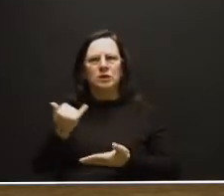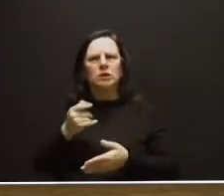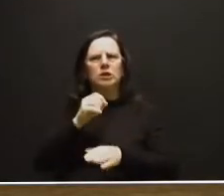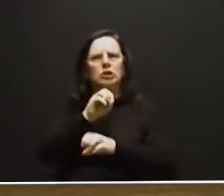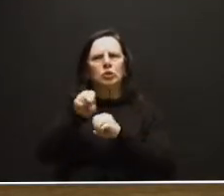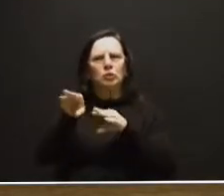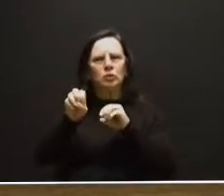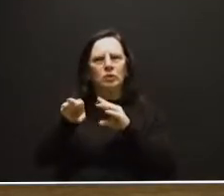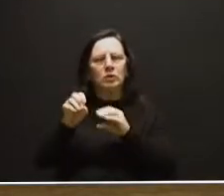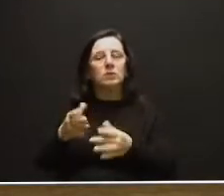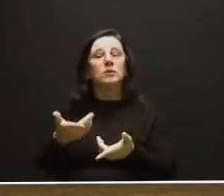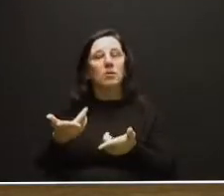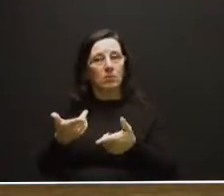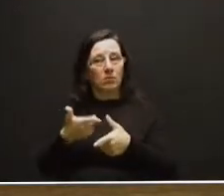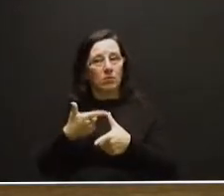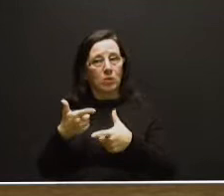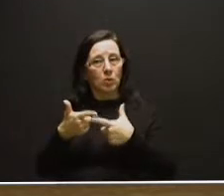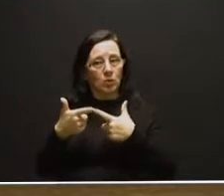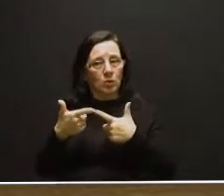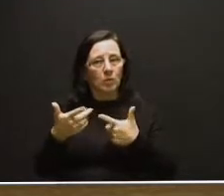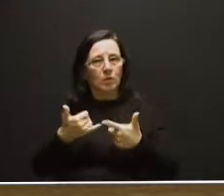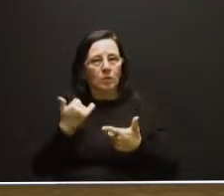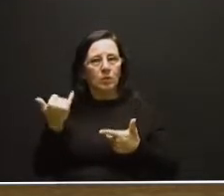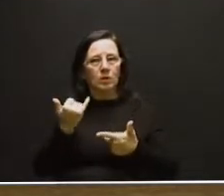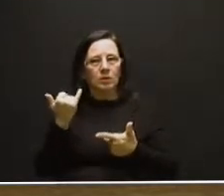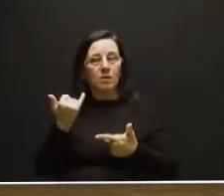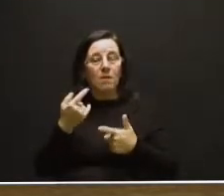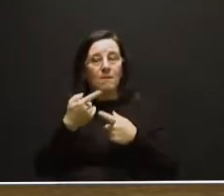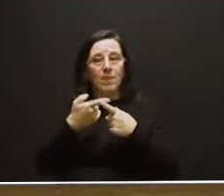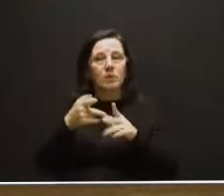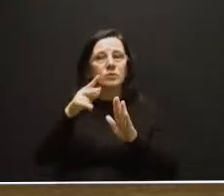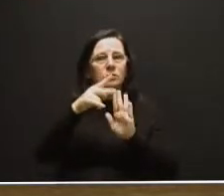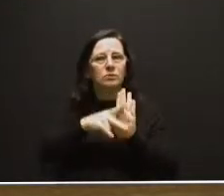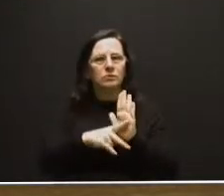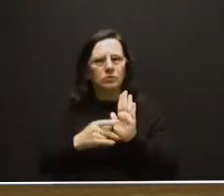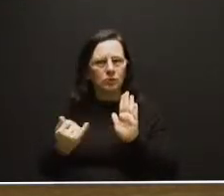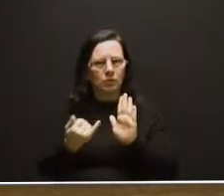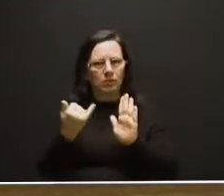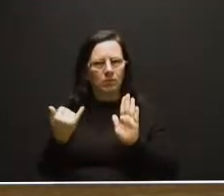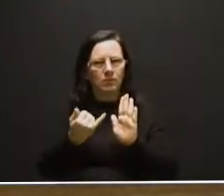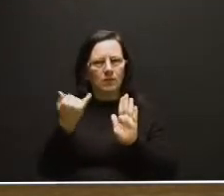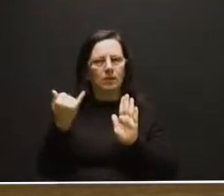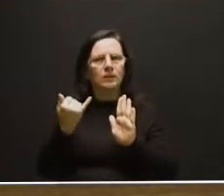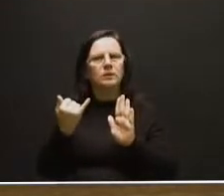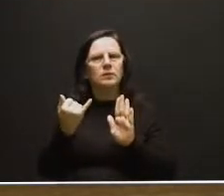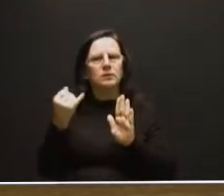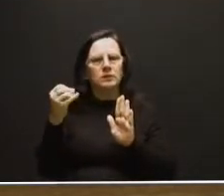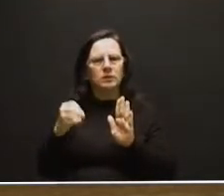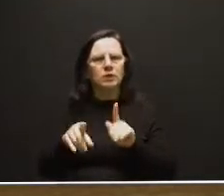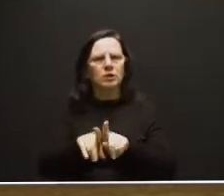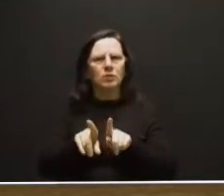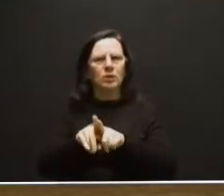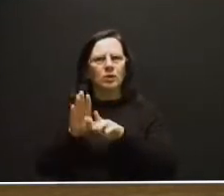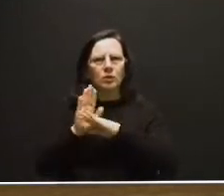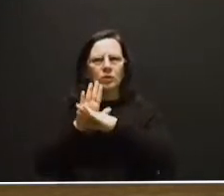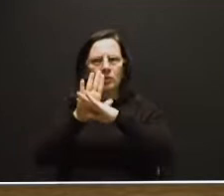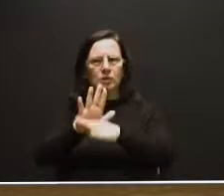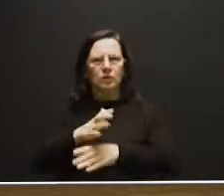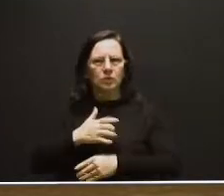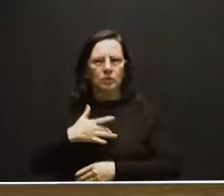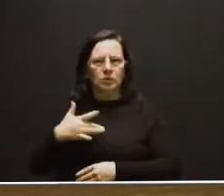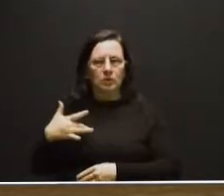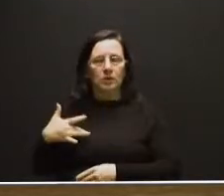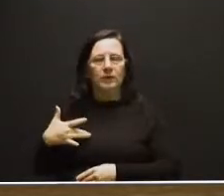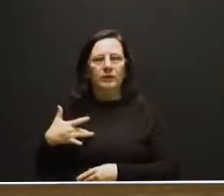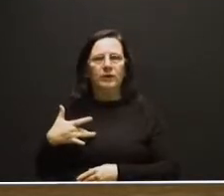é óbvio mas o promais um projeto que vossa excelência atrás ele vai sim também colaborar com a saúde dos